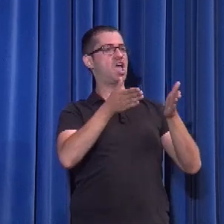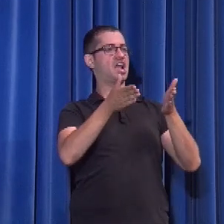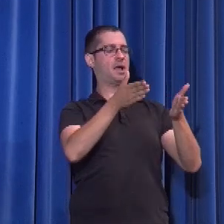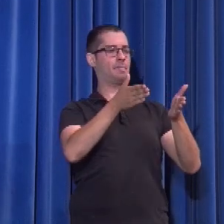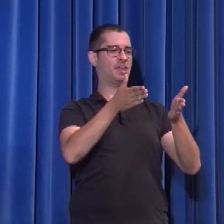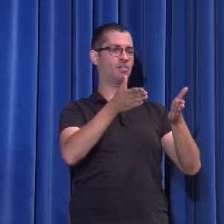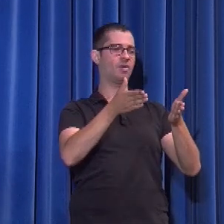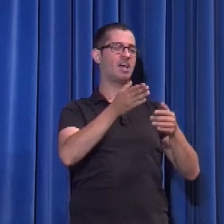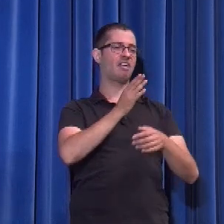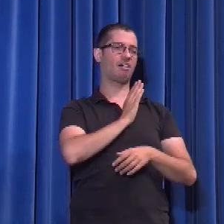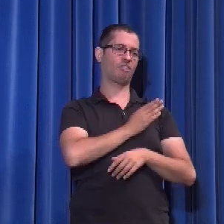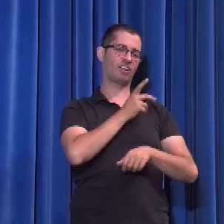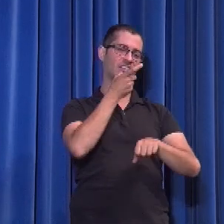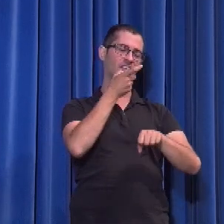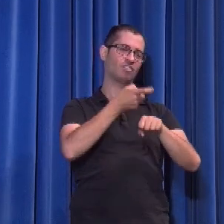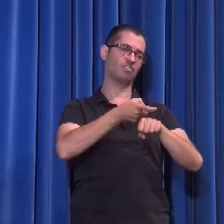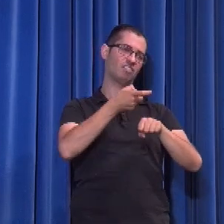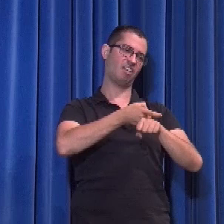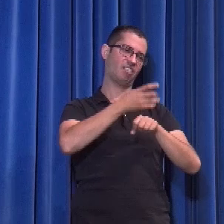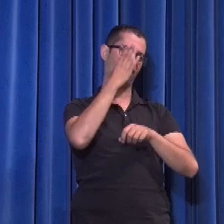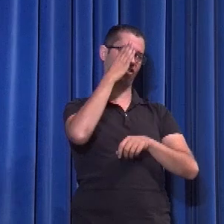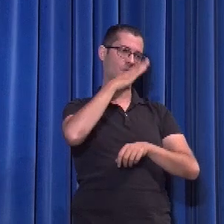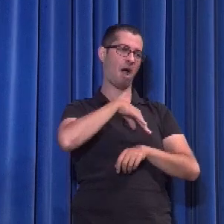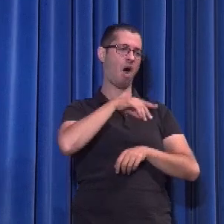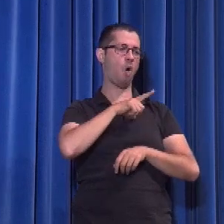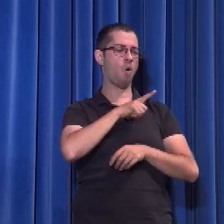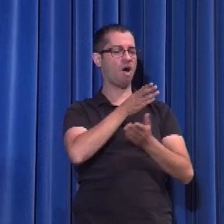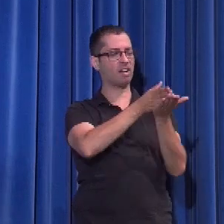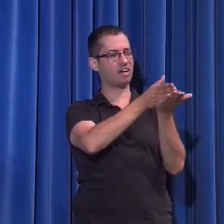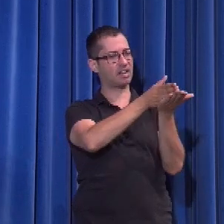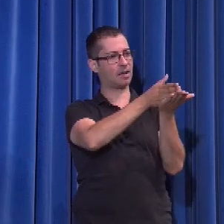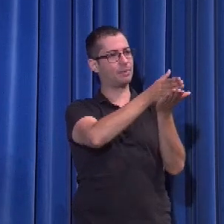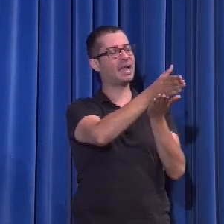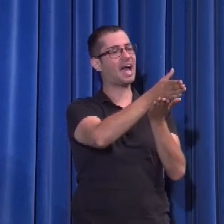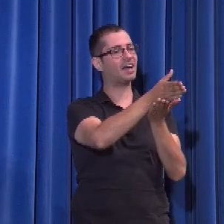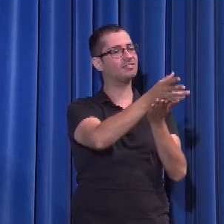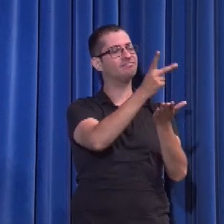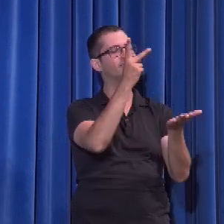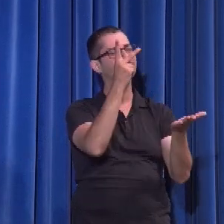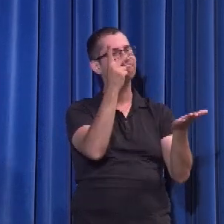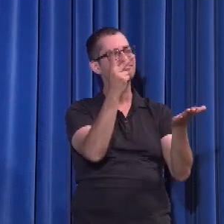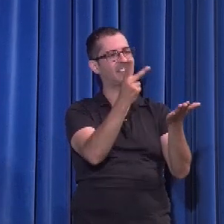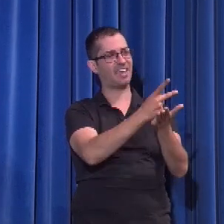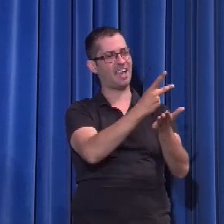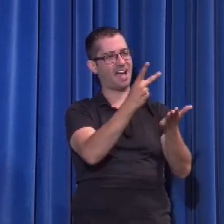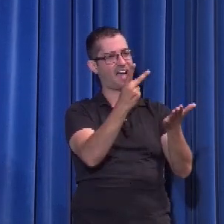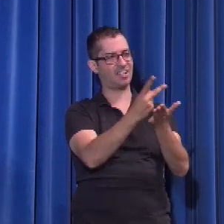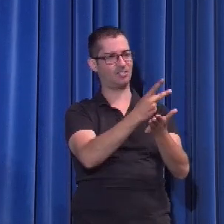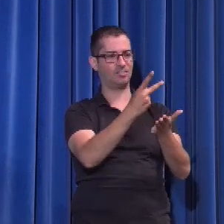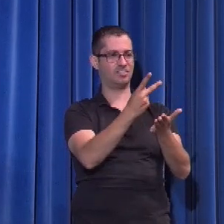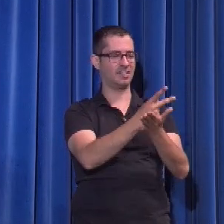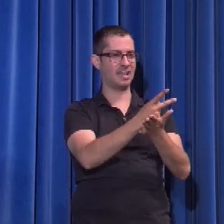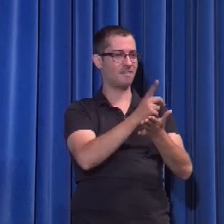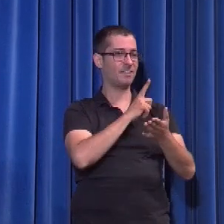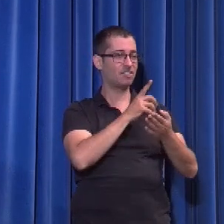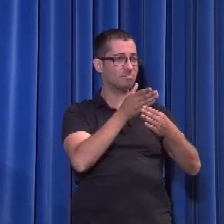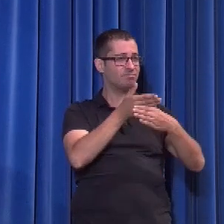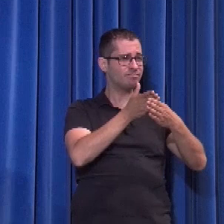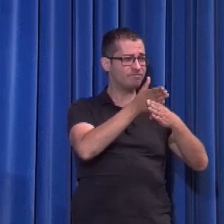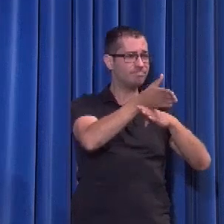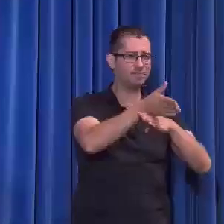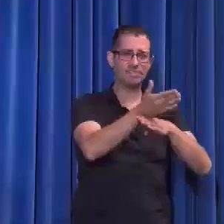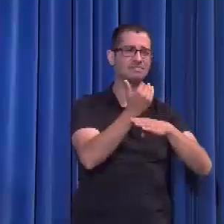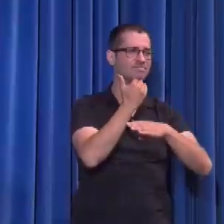do seu coração maligno, andaram para trás e não por diante.